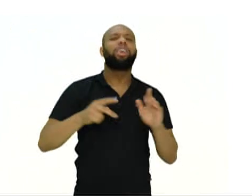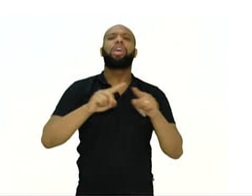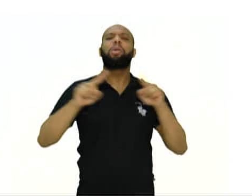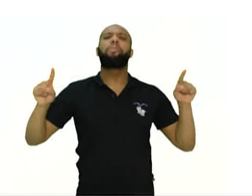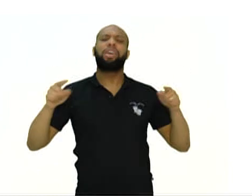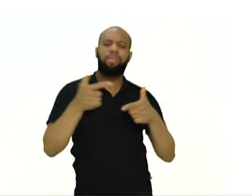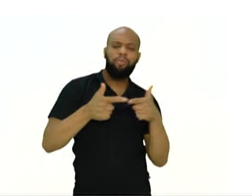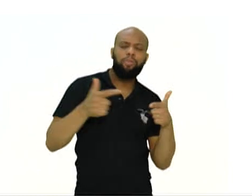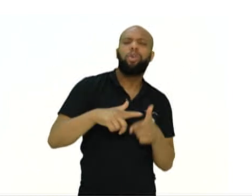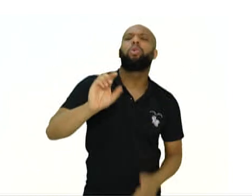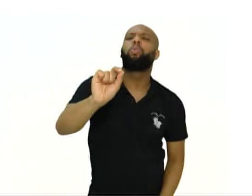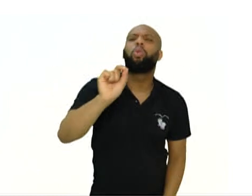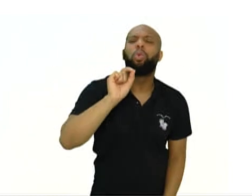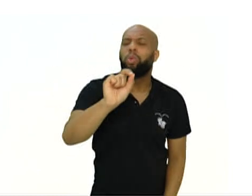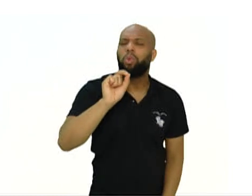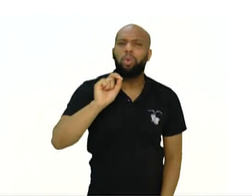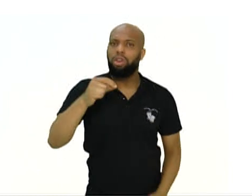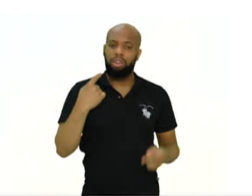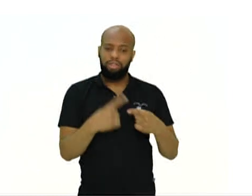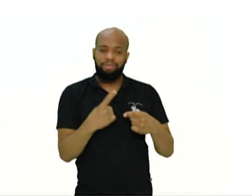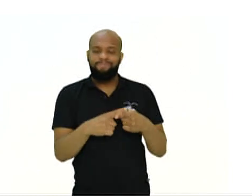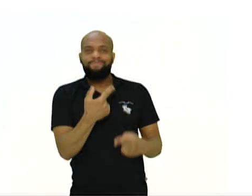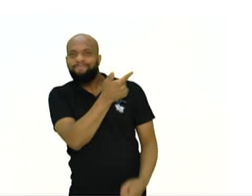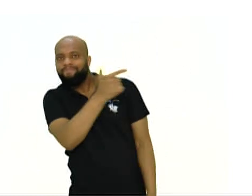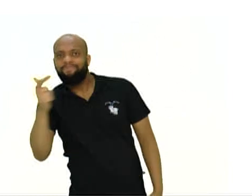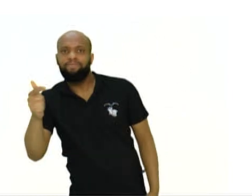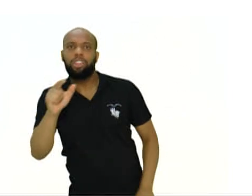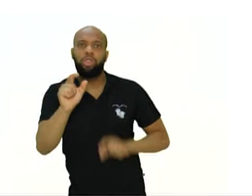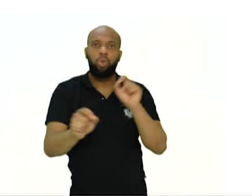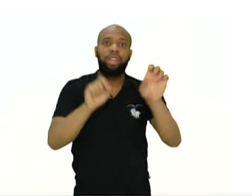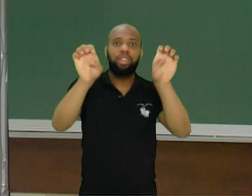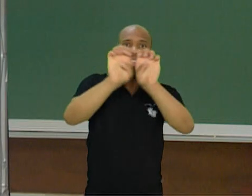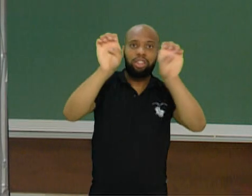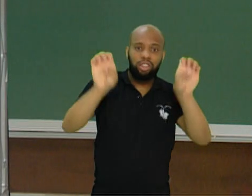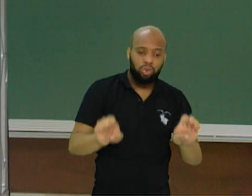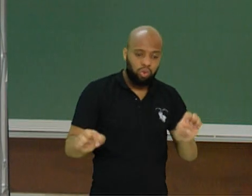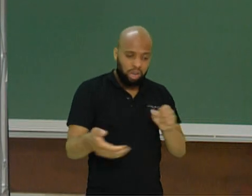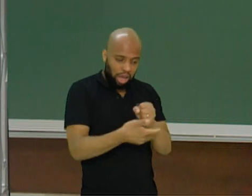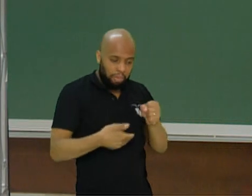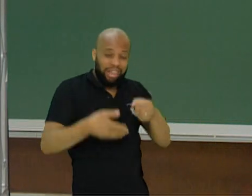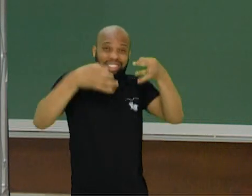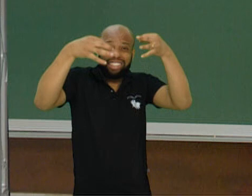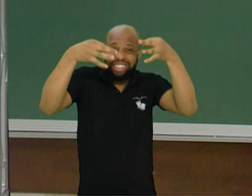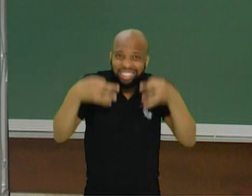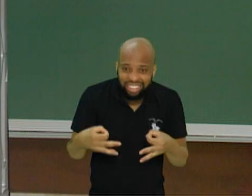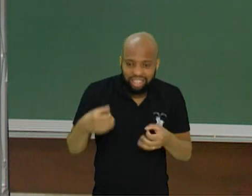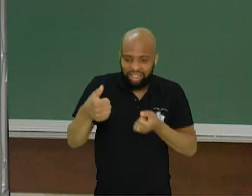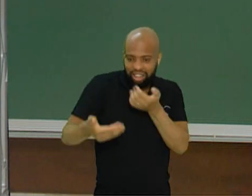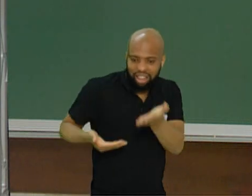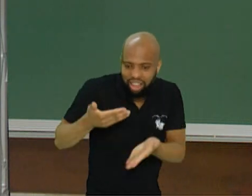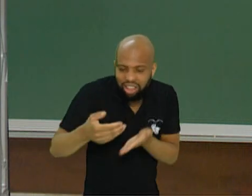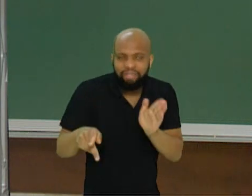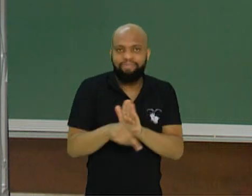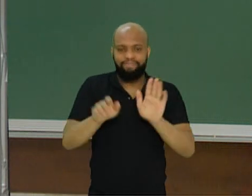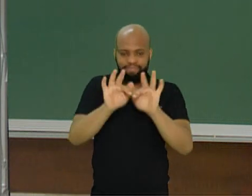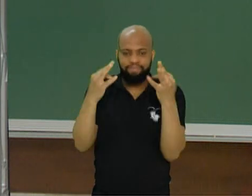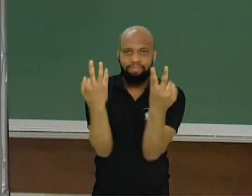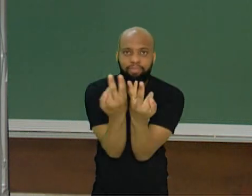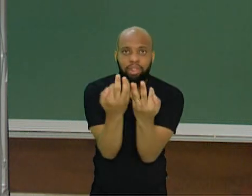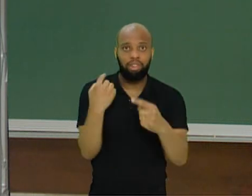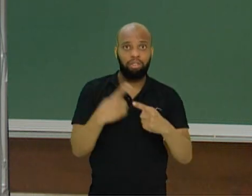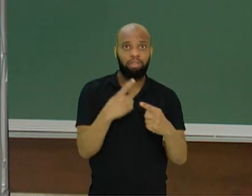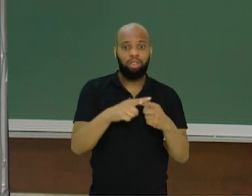dos cortiços, né? Porque não existe uma infraestrutura adequada para atender as famílias. As famílias